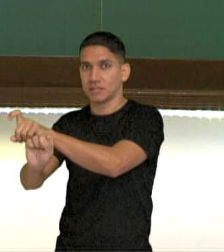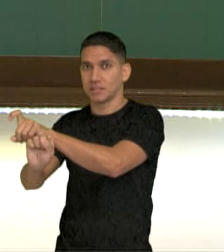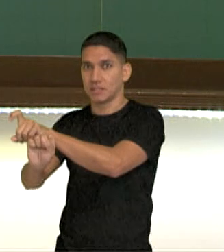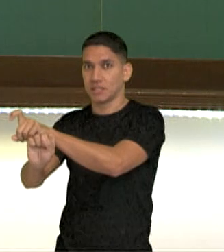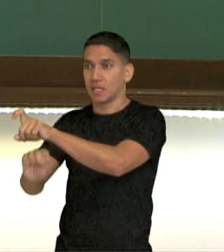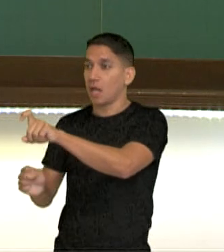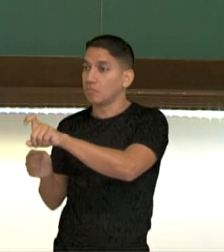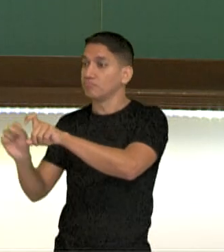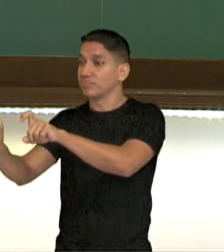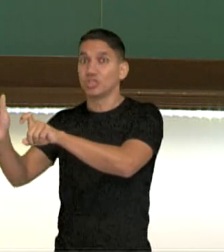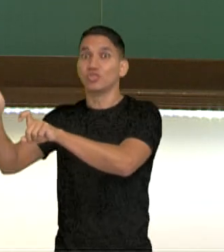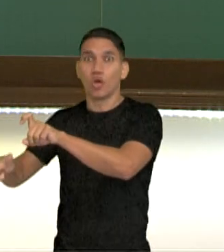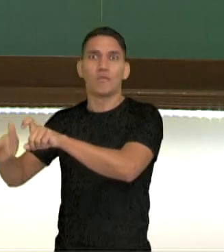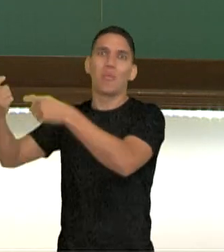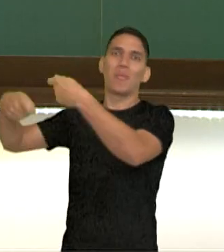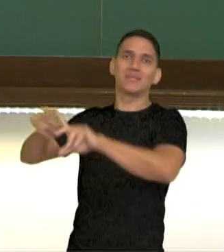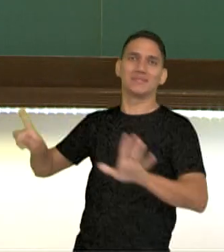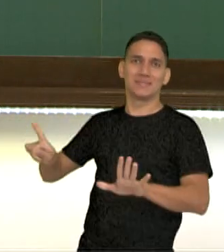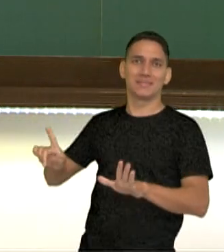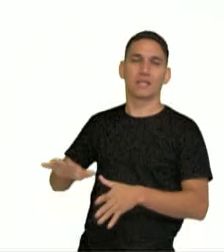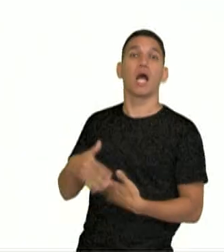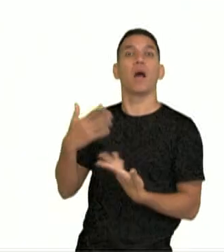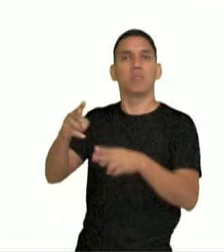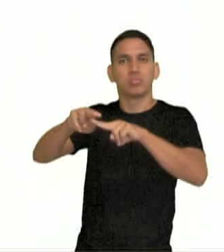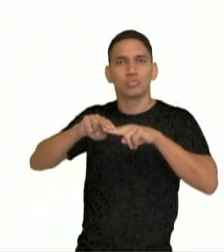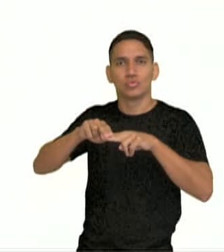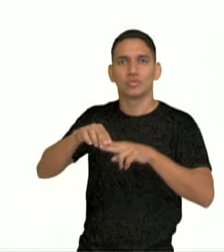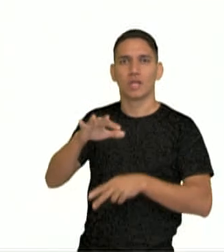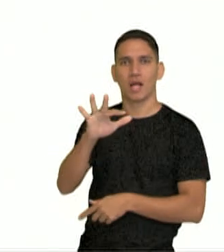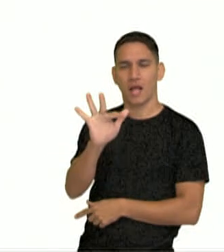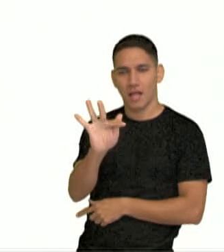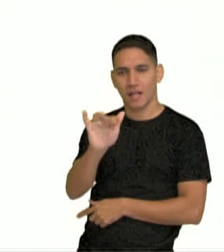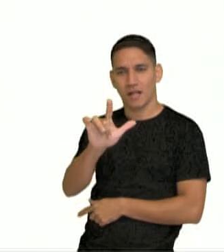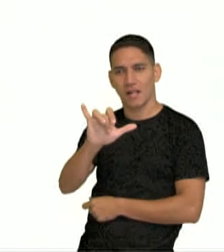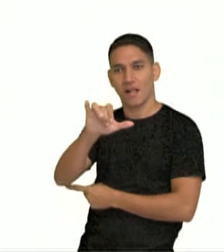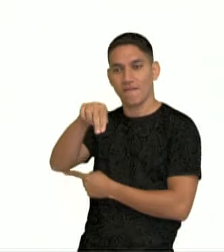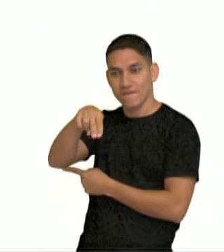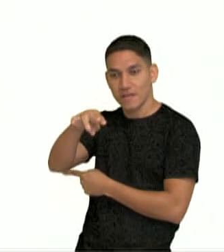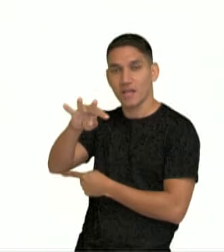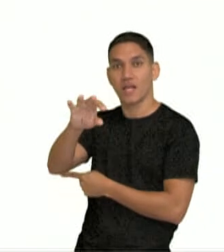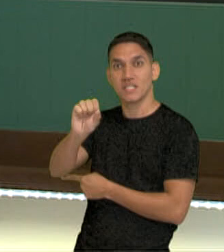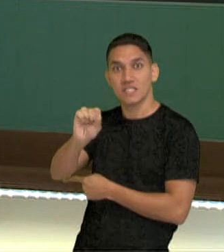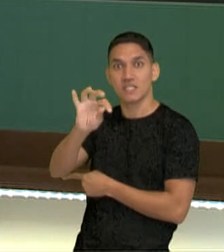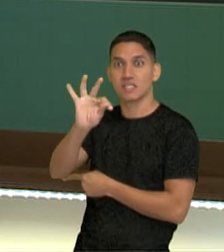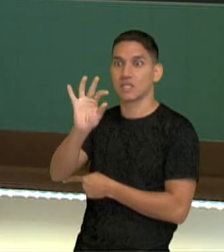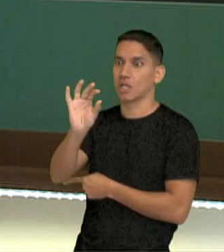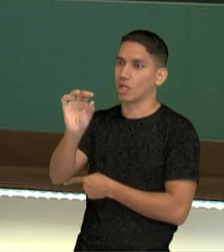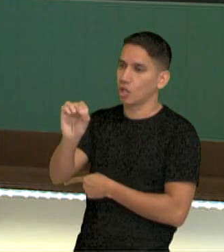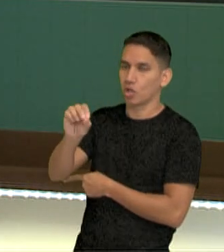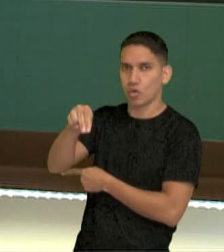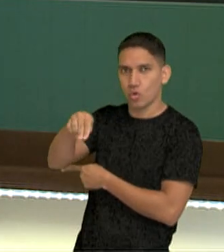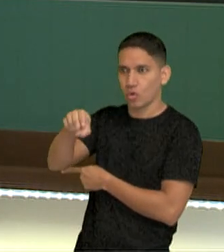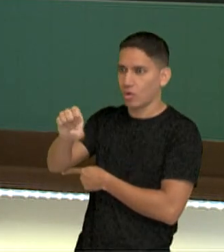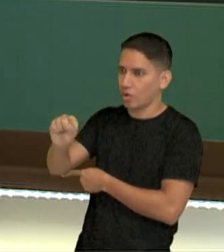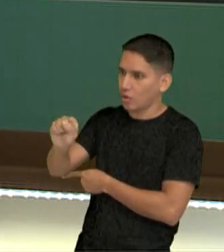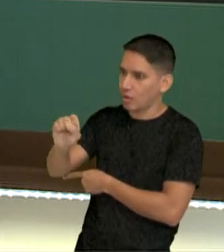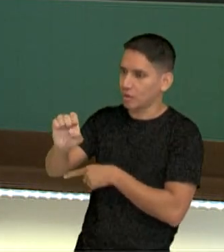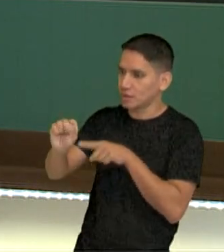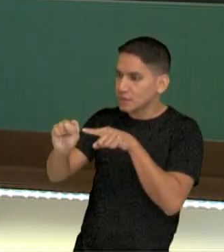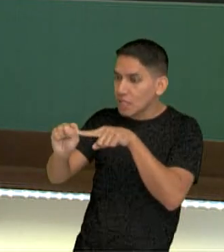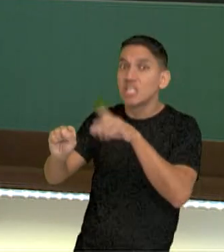Então observem aqui, ó. Flintstones é uma palavra que termina em S, então nós só